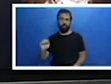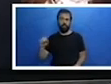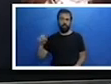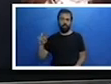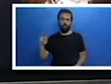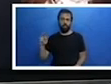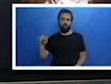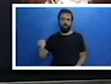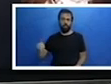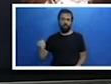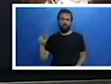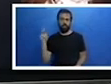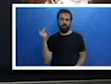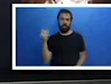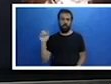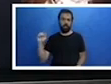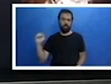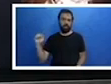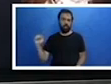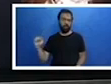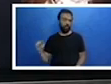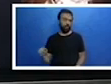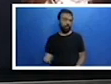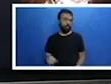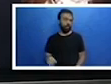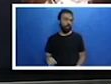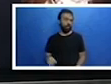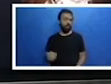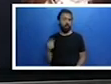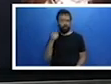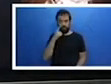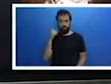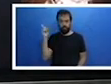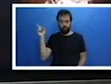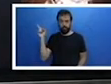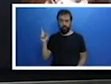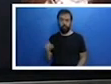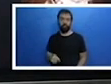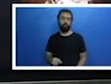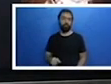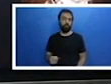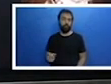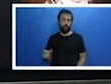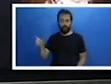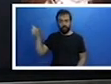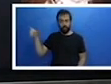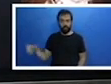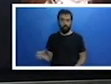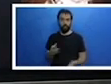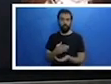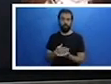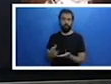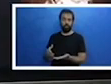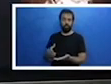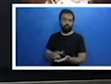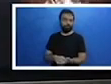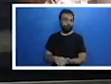primeira escola de ginástica ao ar livre foi fundada pelo alemão Johann Friedrich Ludwig Jahn, que ele morreu em